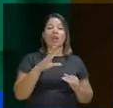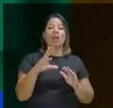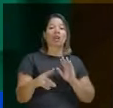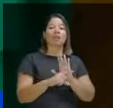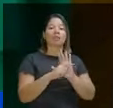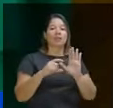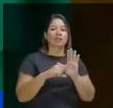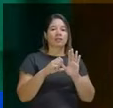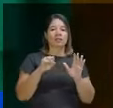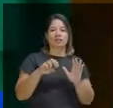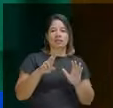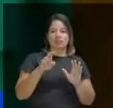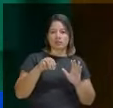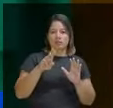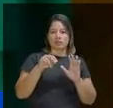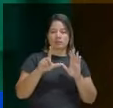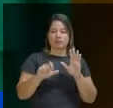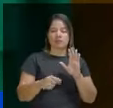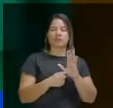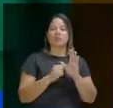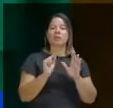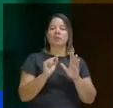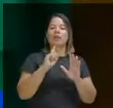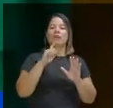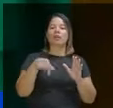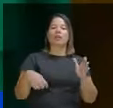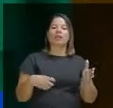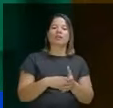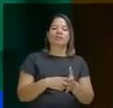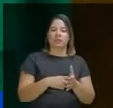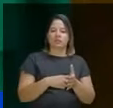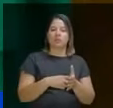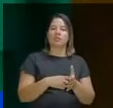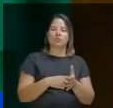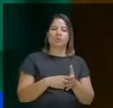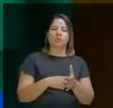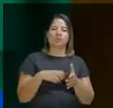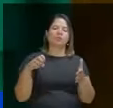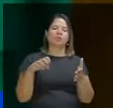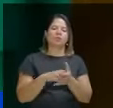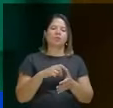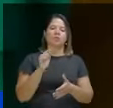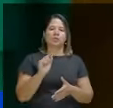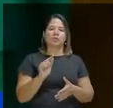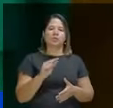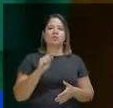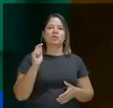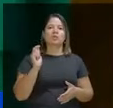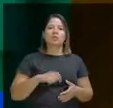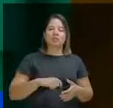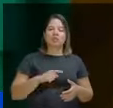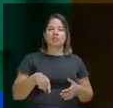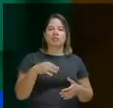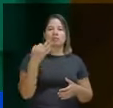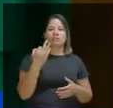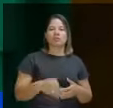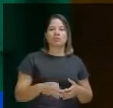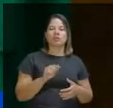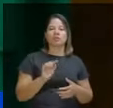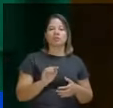é que a sentença condenatória incursiona, de fato, no acervo probatório e nos fatos